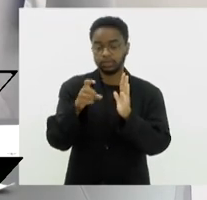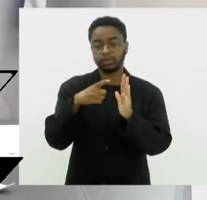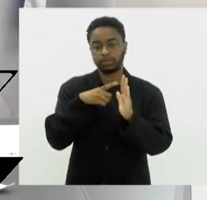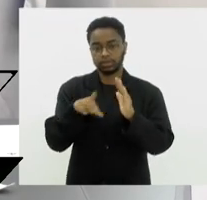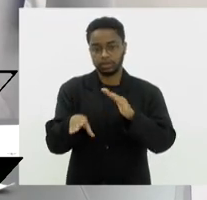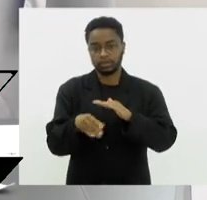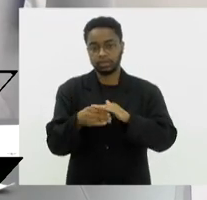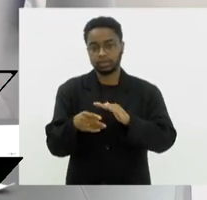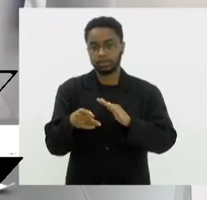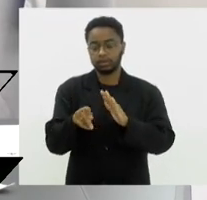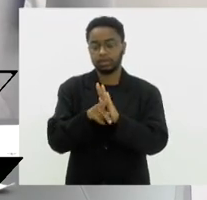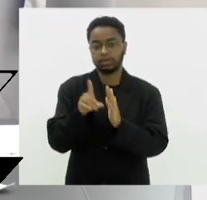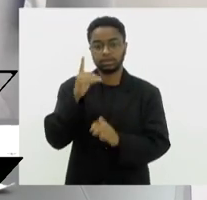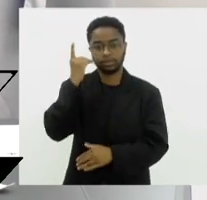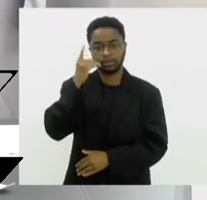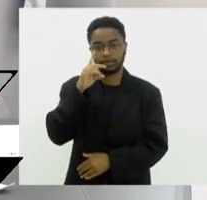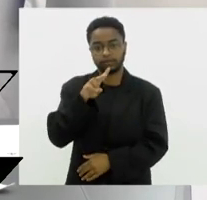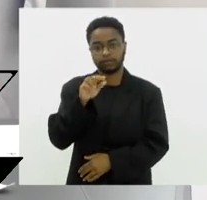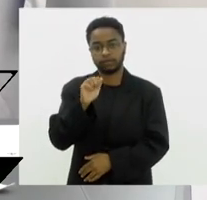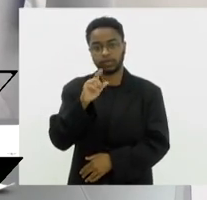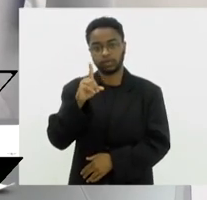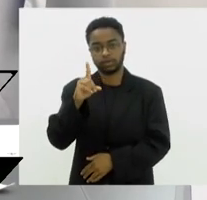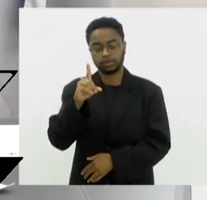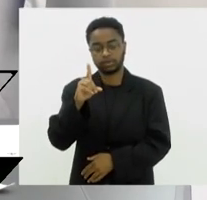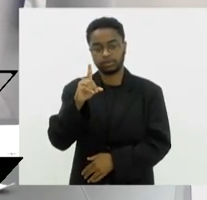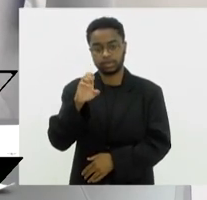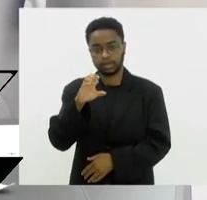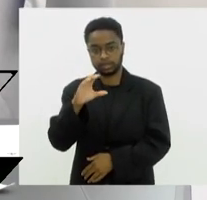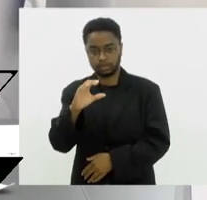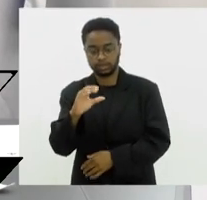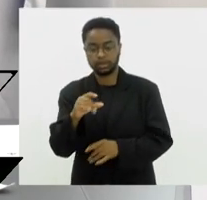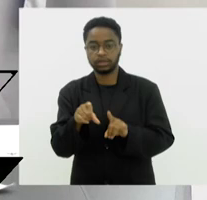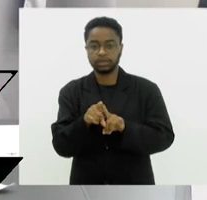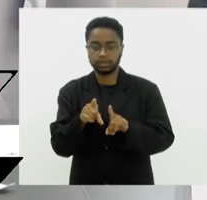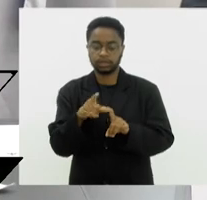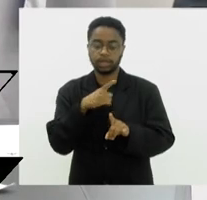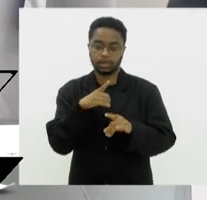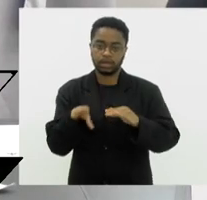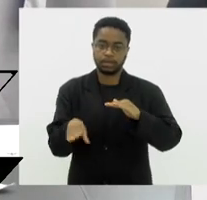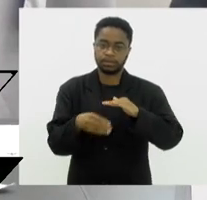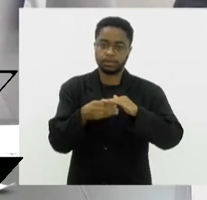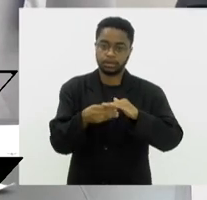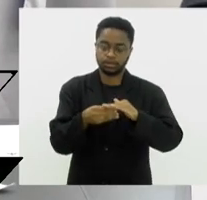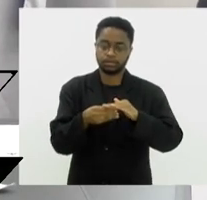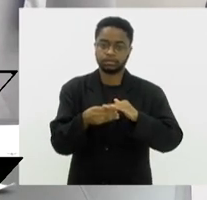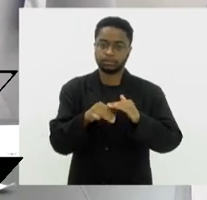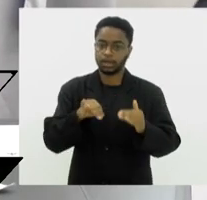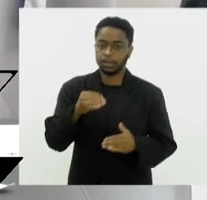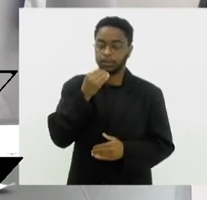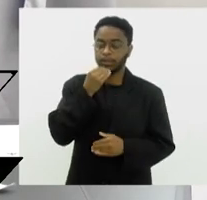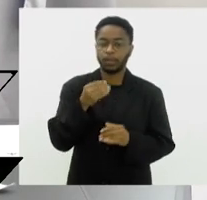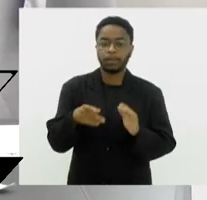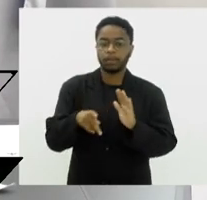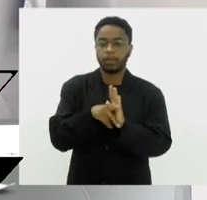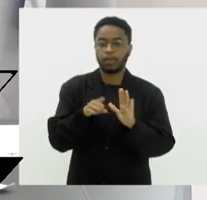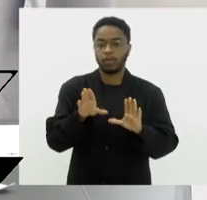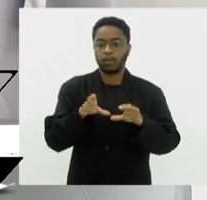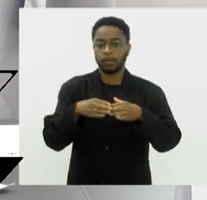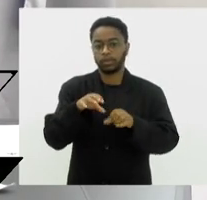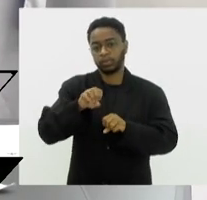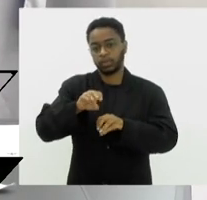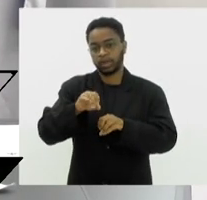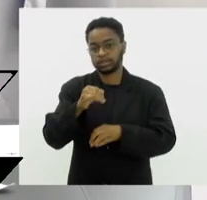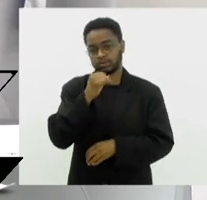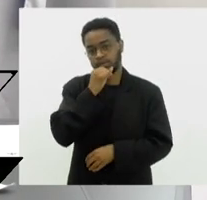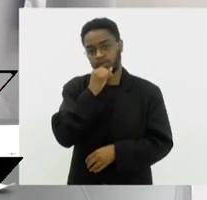lei do deputado projeto de lei do deputado Valdec, há emendas aproveitadas, oferecidas pela Comissão de Educação, por exemplo, que